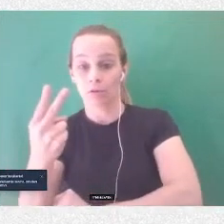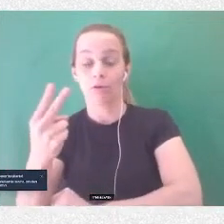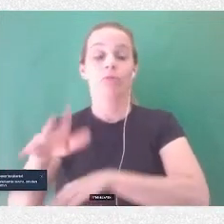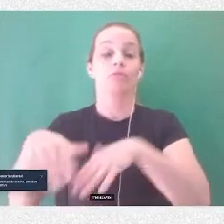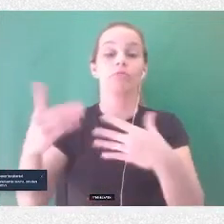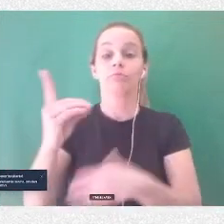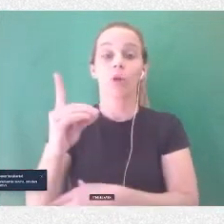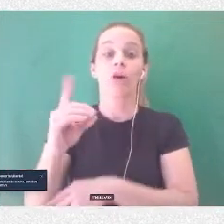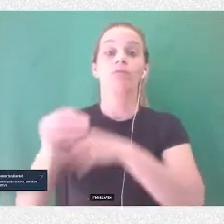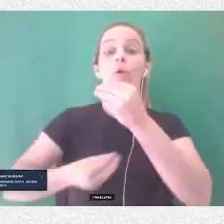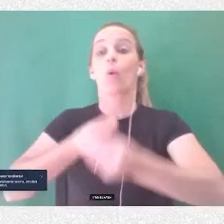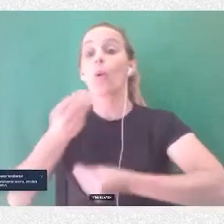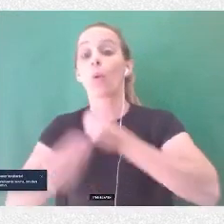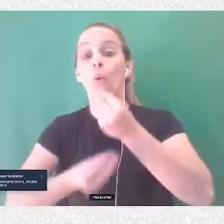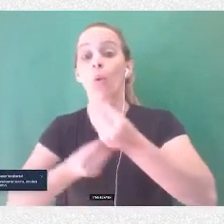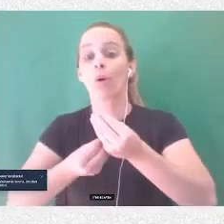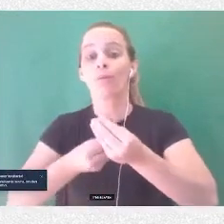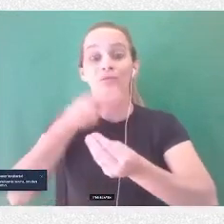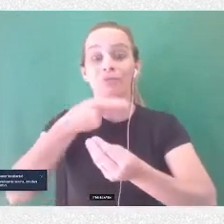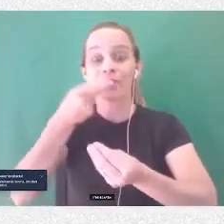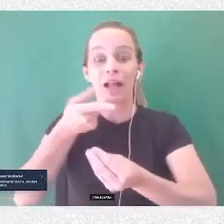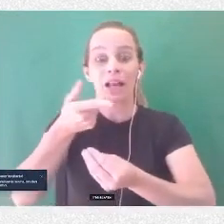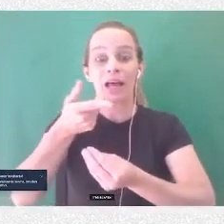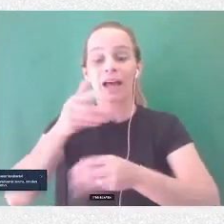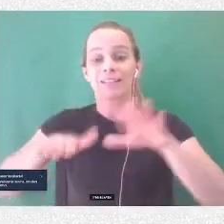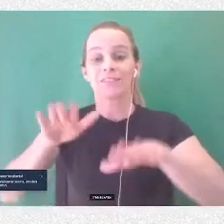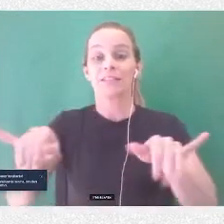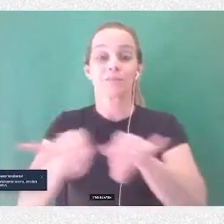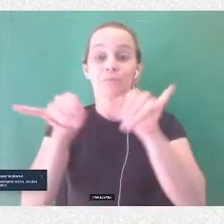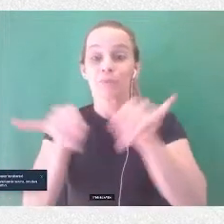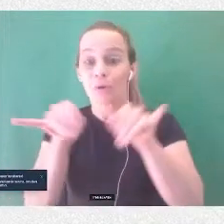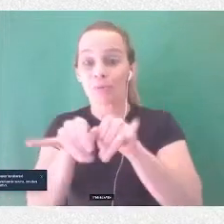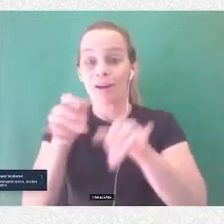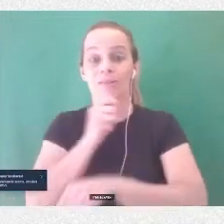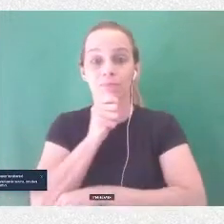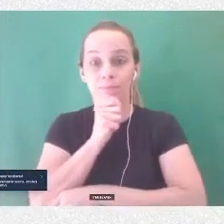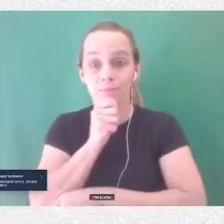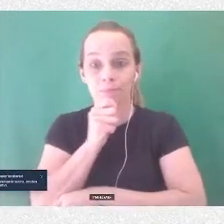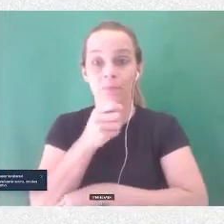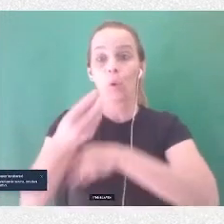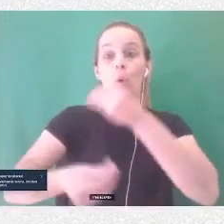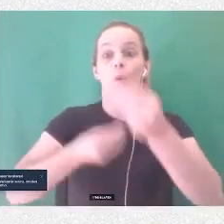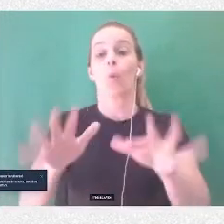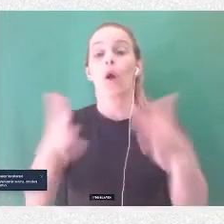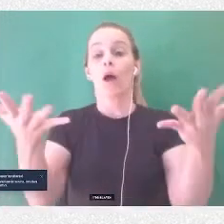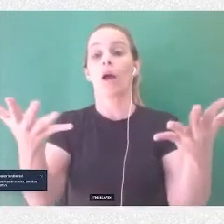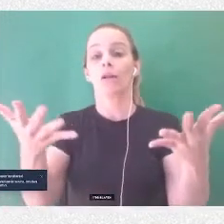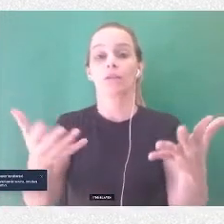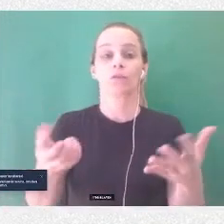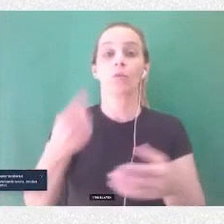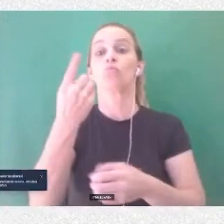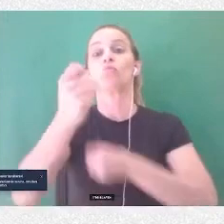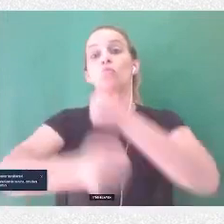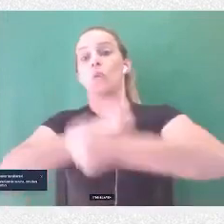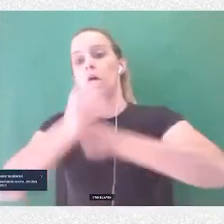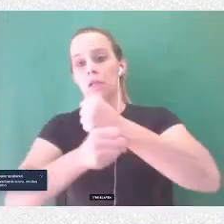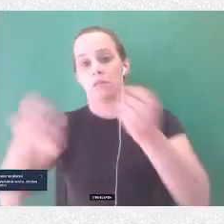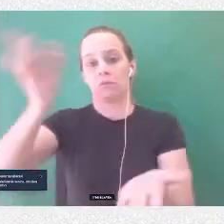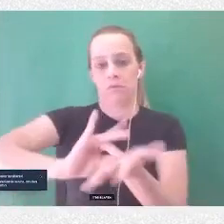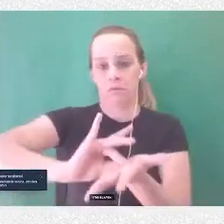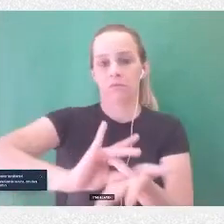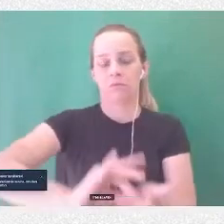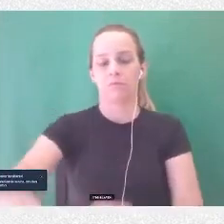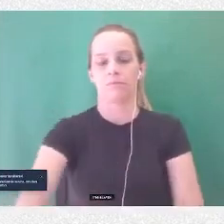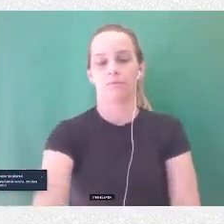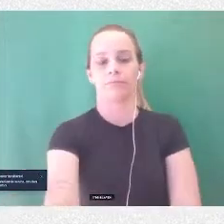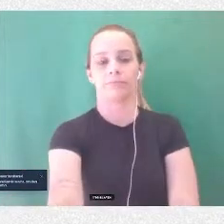para não acabar falando, não falar bobagem, né, na reportagem com relação a quando vai ser esse daqui um ano. Obrigada. Então, com a palavra,